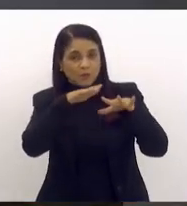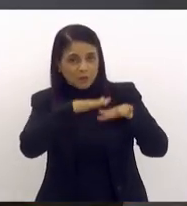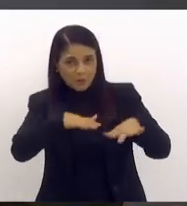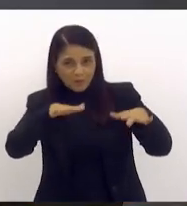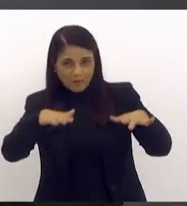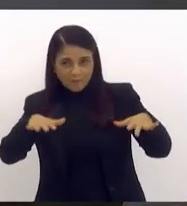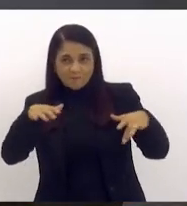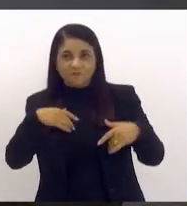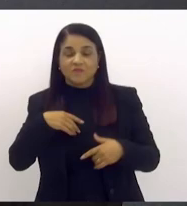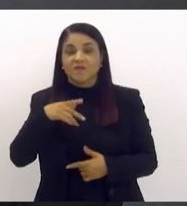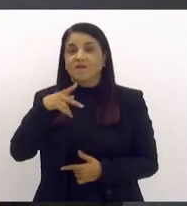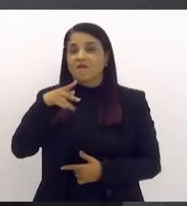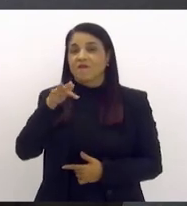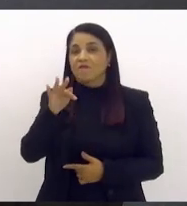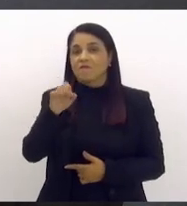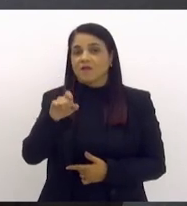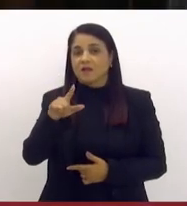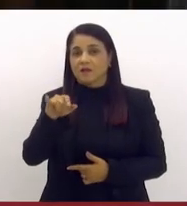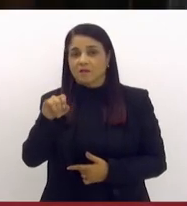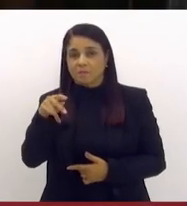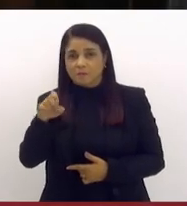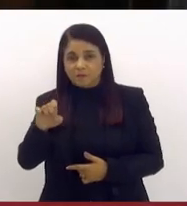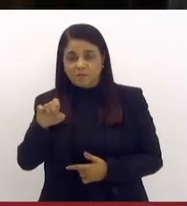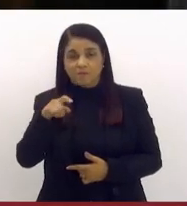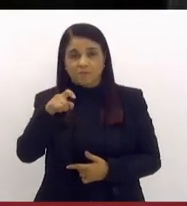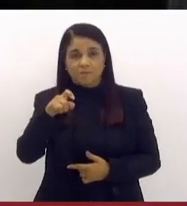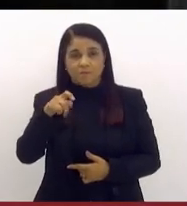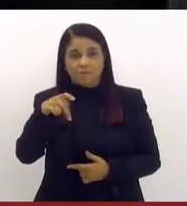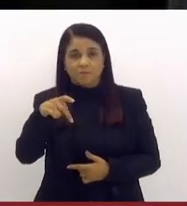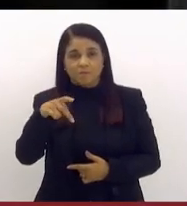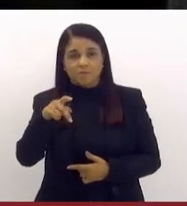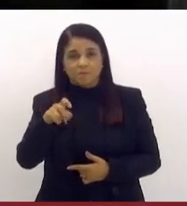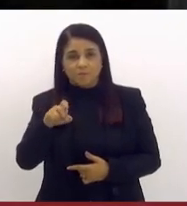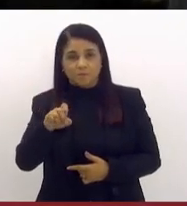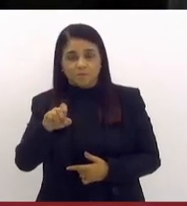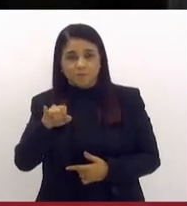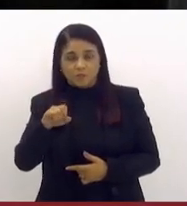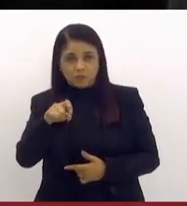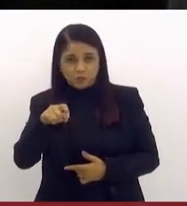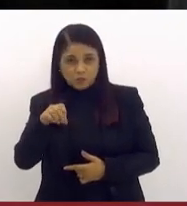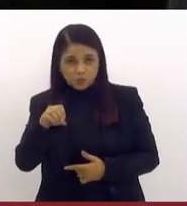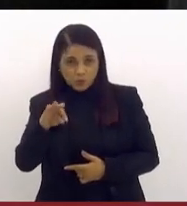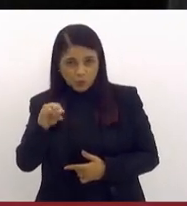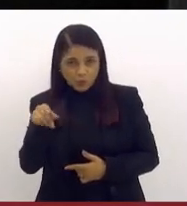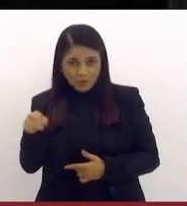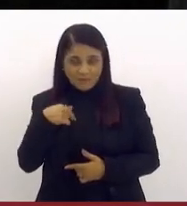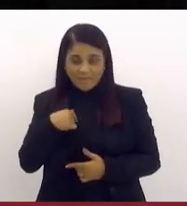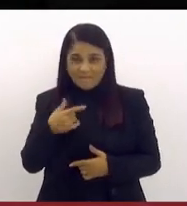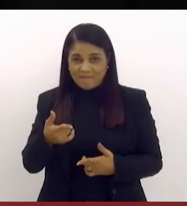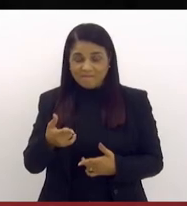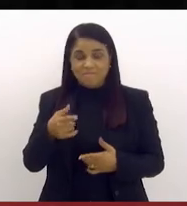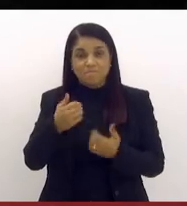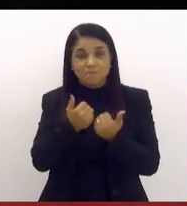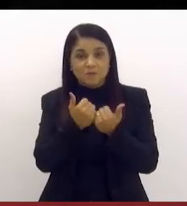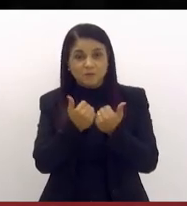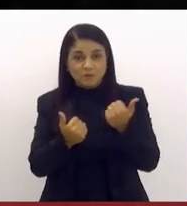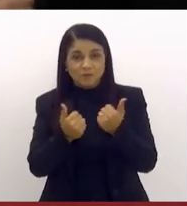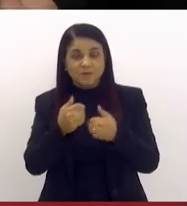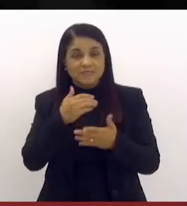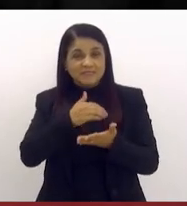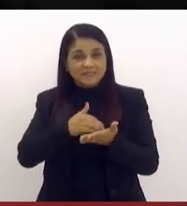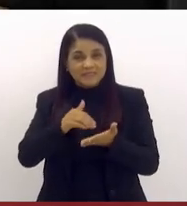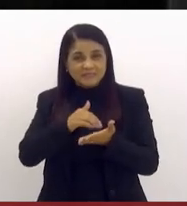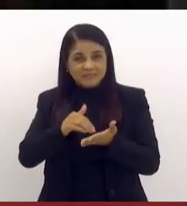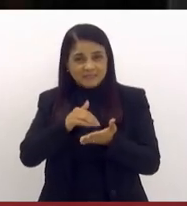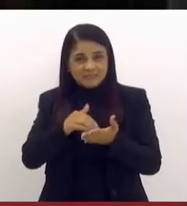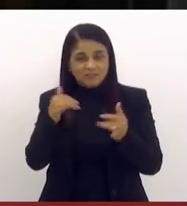Peixoto e eu vou cometer uma pequena indiscrição o senhor Felipe Peixoto que é subsecretário de